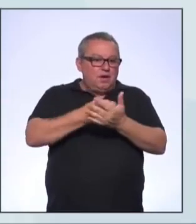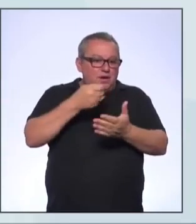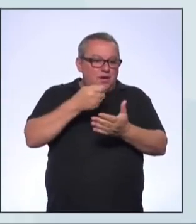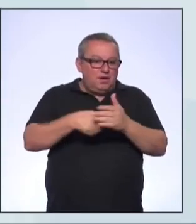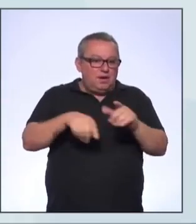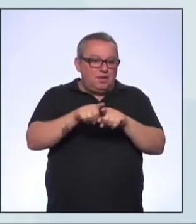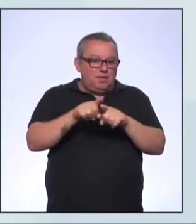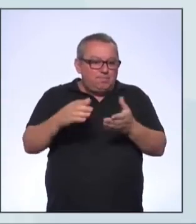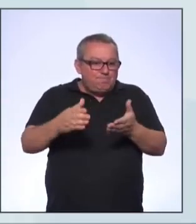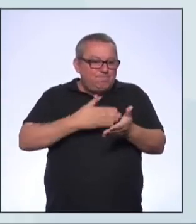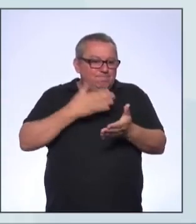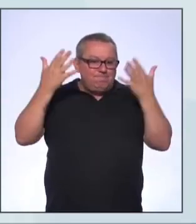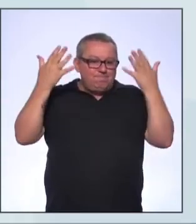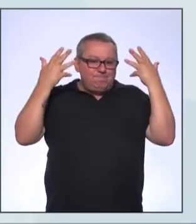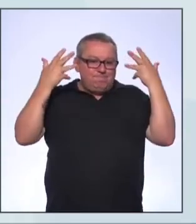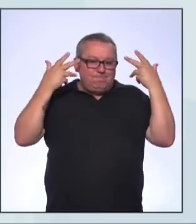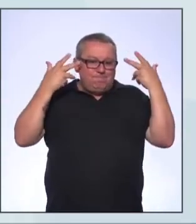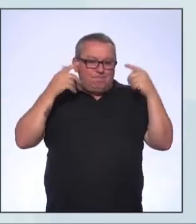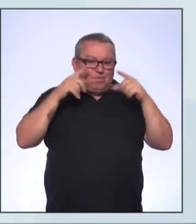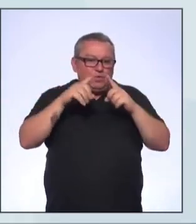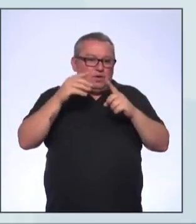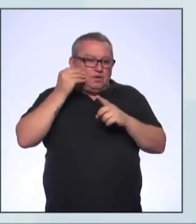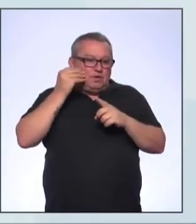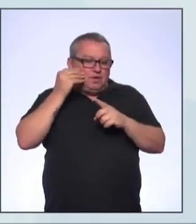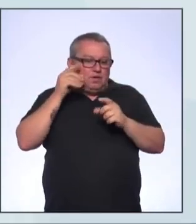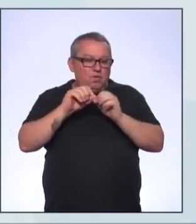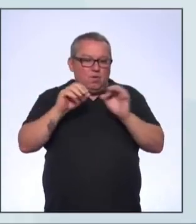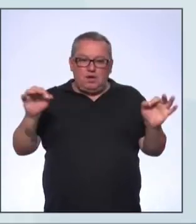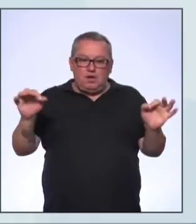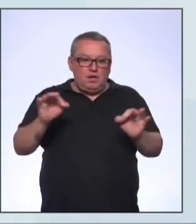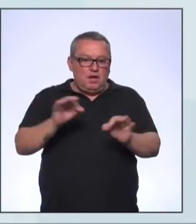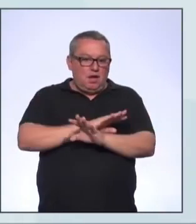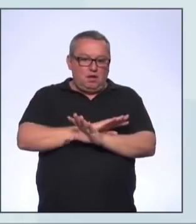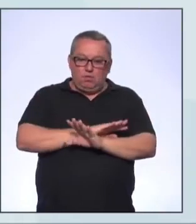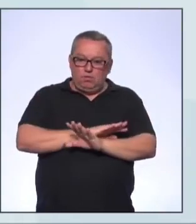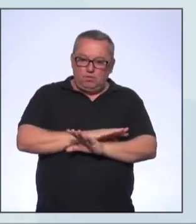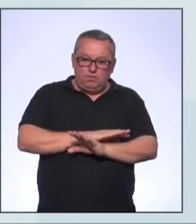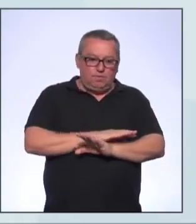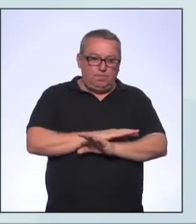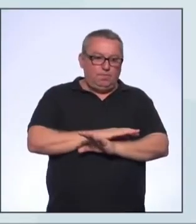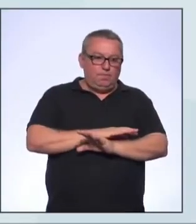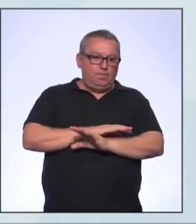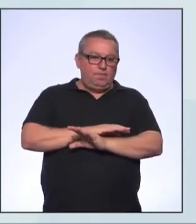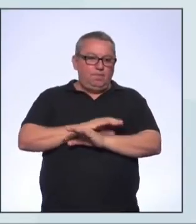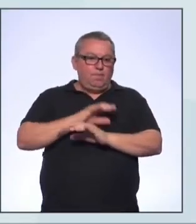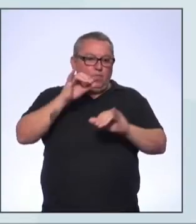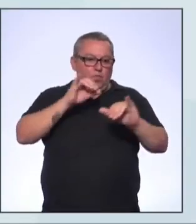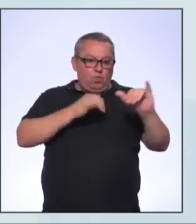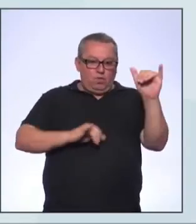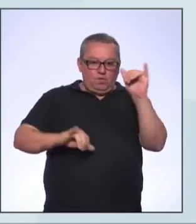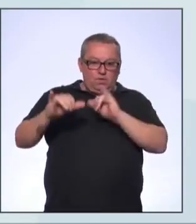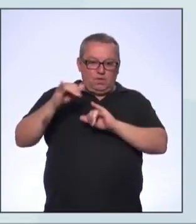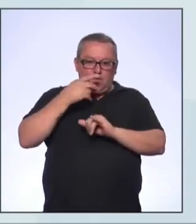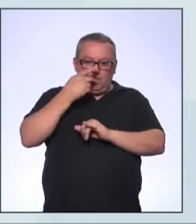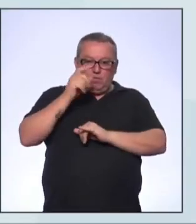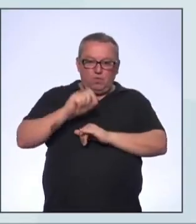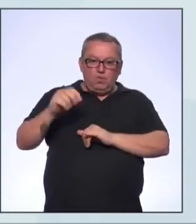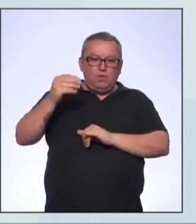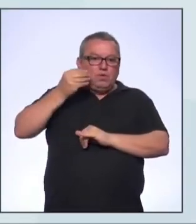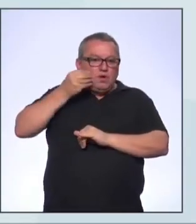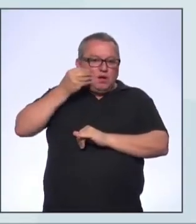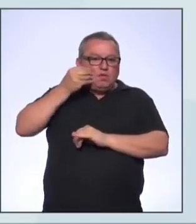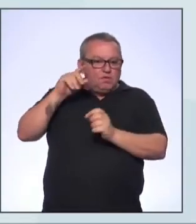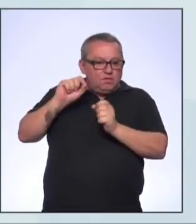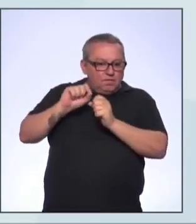a retirada desses animais do local para que os testes sejam encerrados. O laboratório, por sua vez, afirmou que